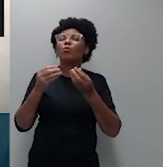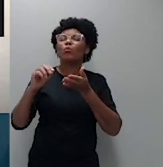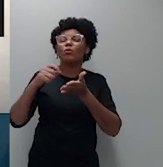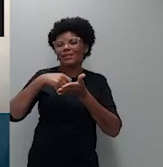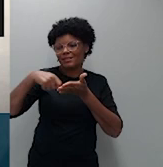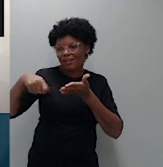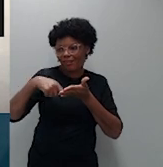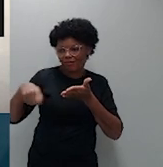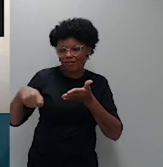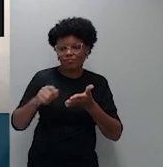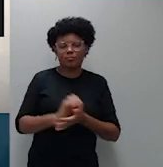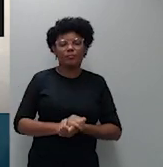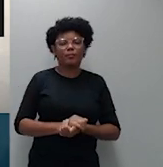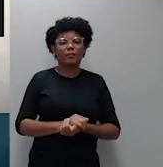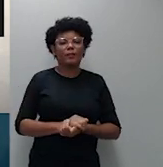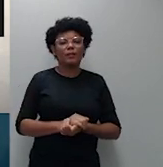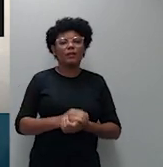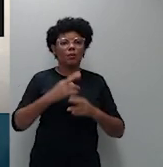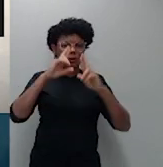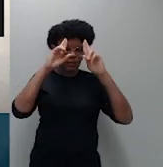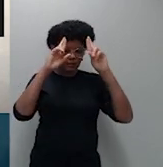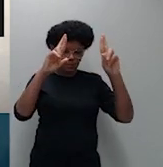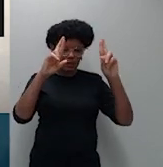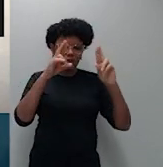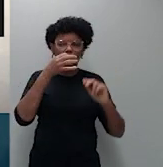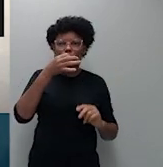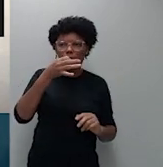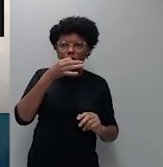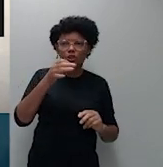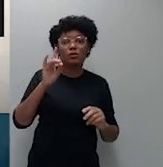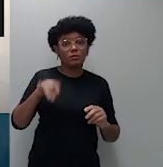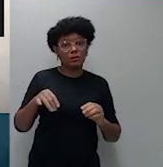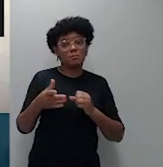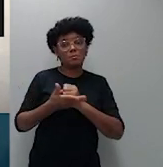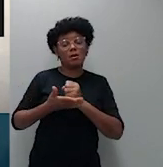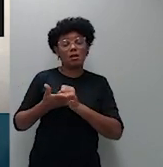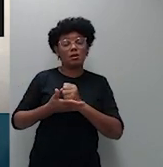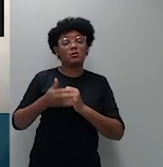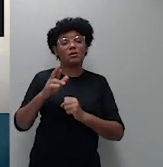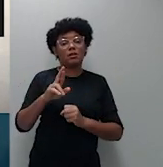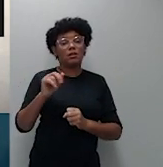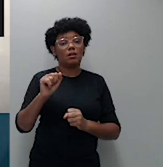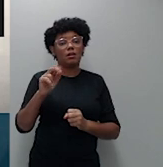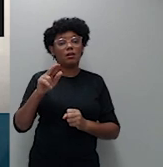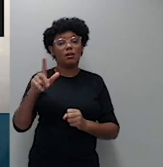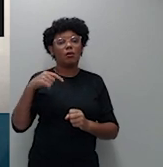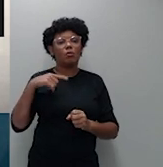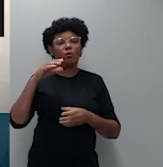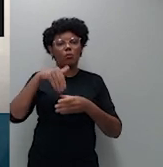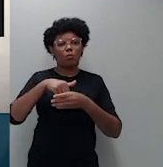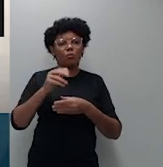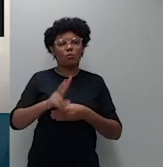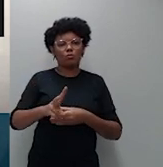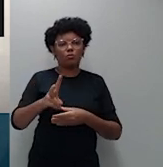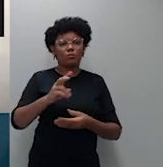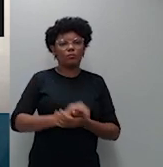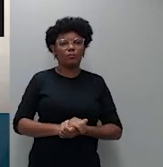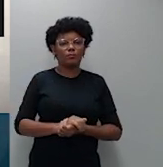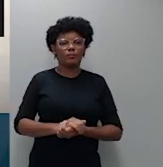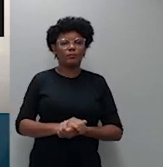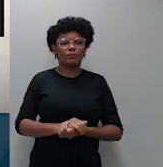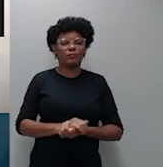respeitando a opinião abalizada na última foto original